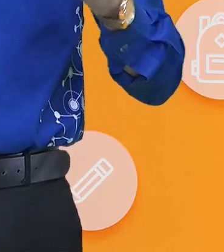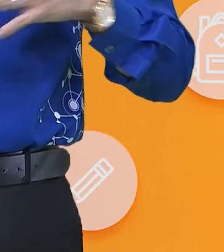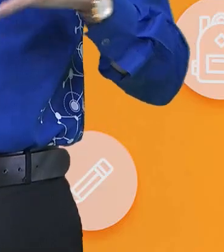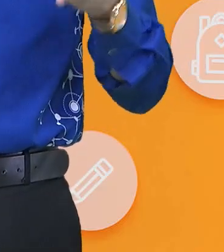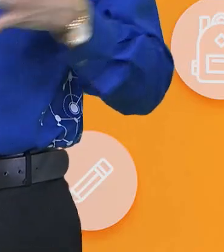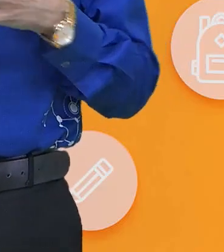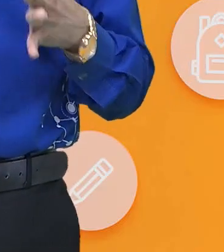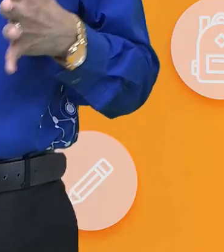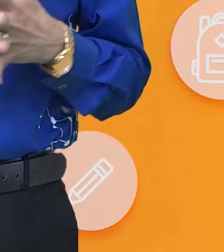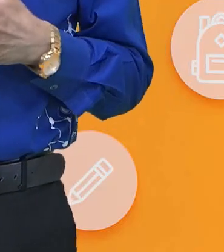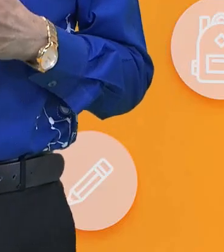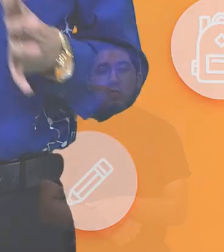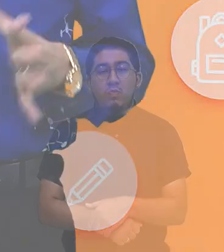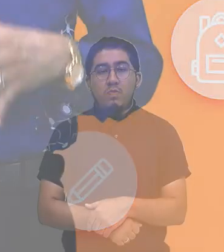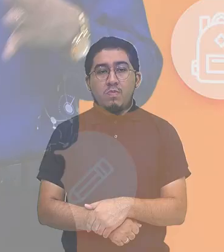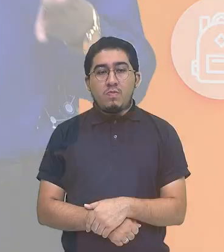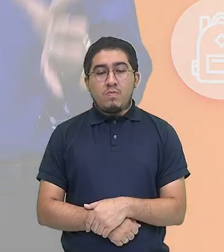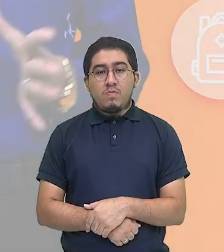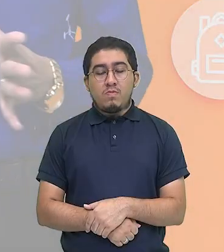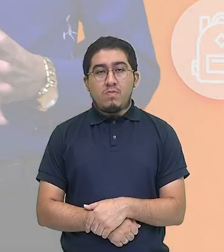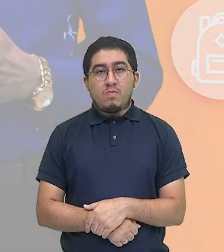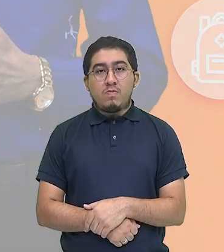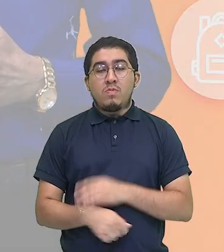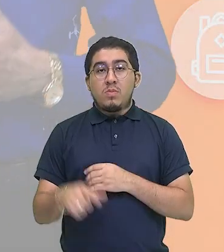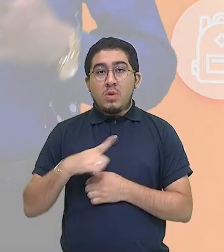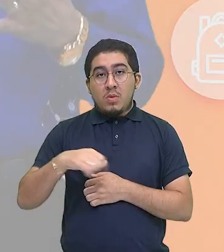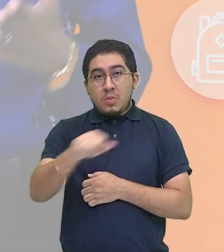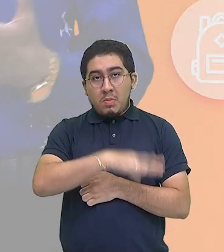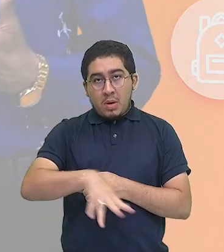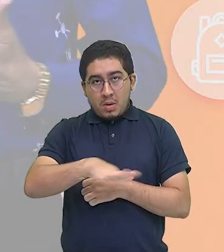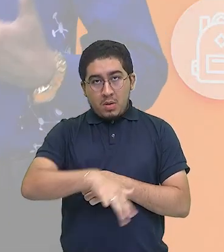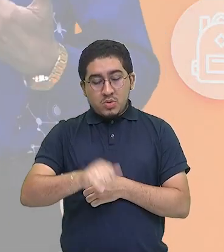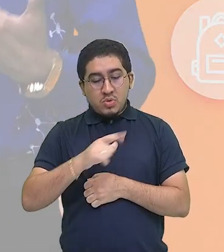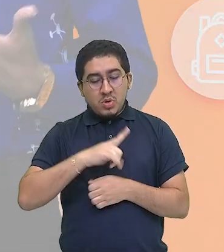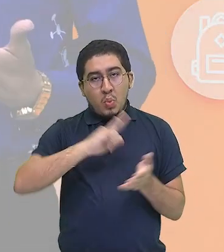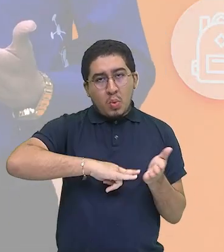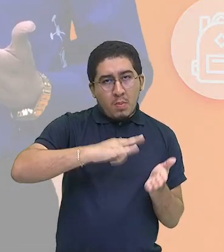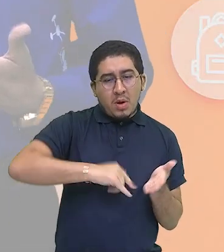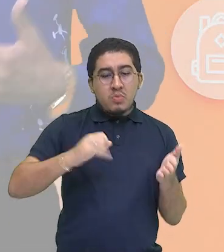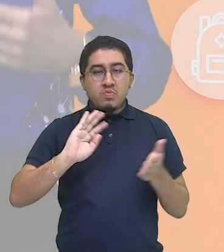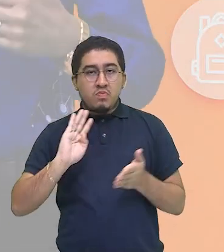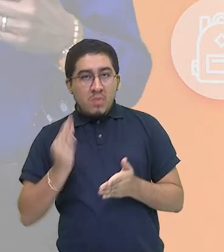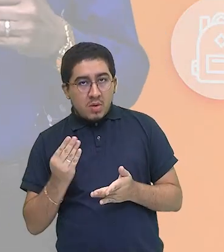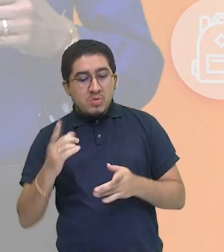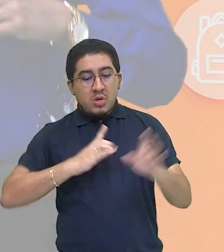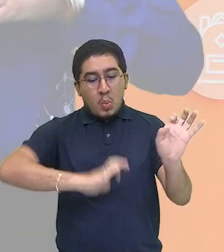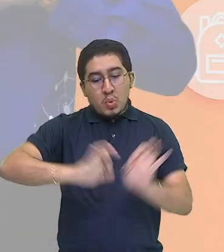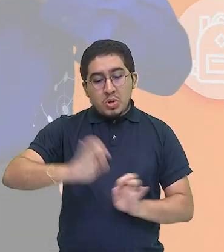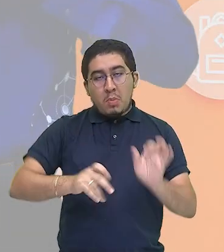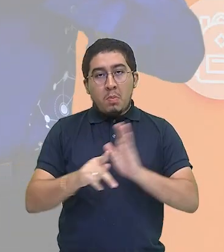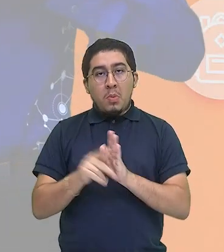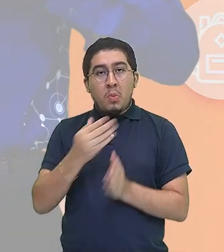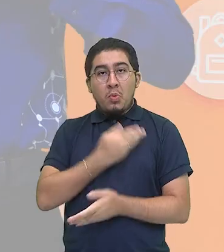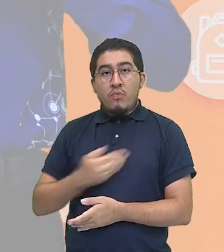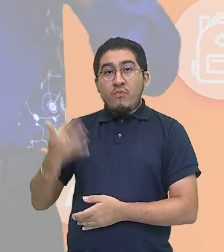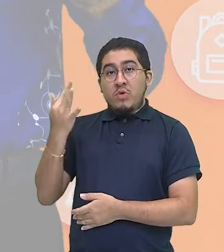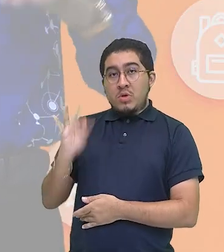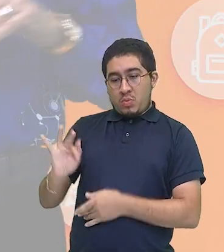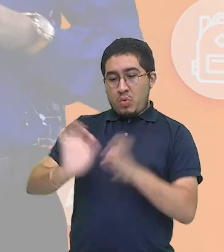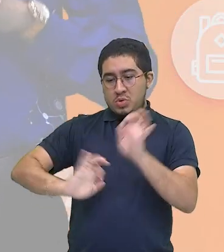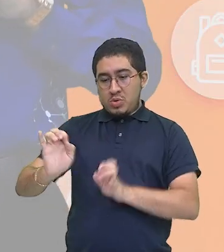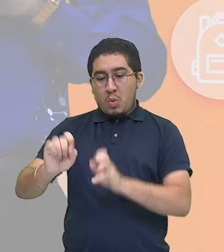distribuição assimétrica feita pelo governo federal, ou seja, foi distribuído, mas não foi distribuído de